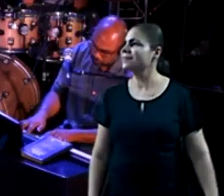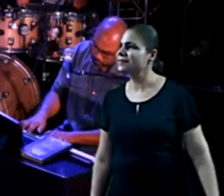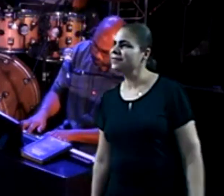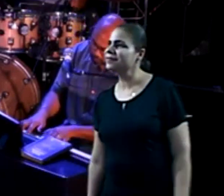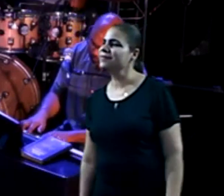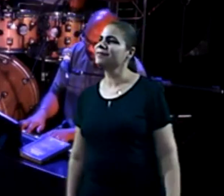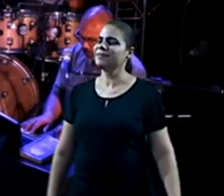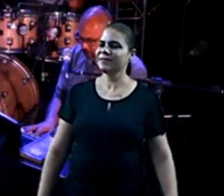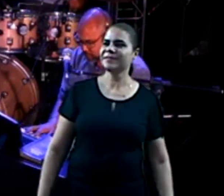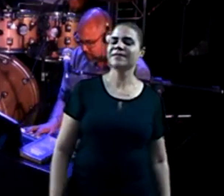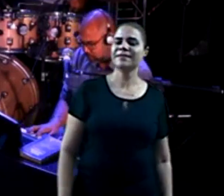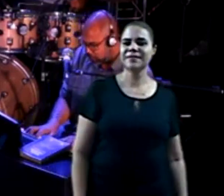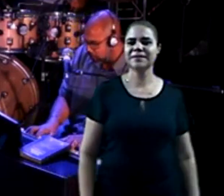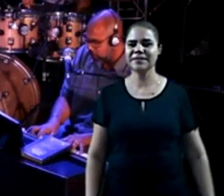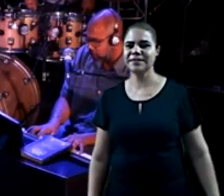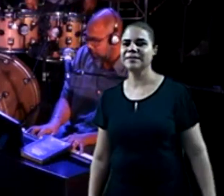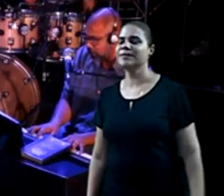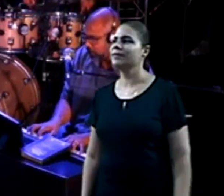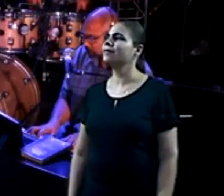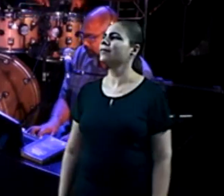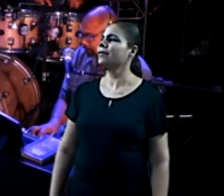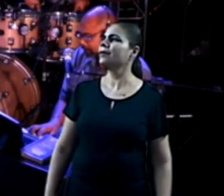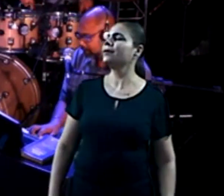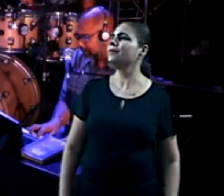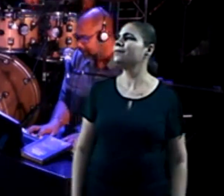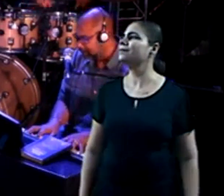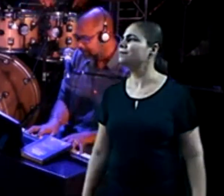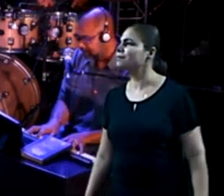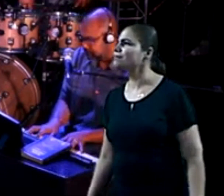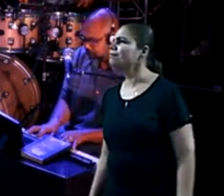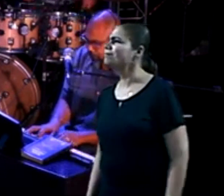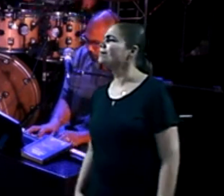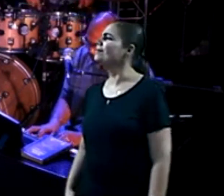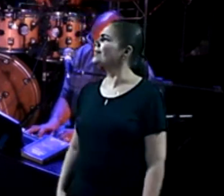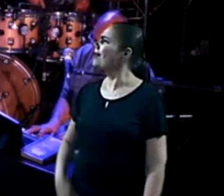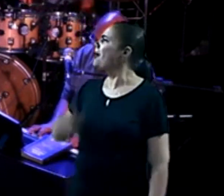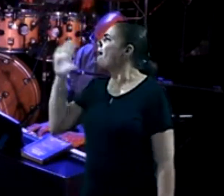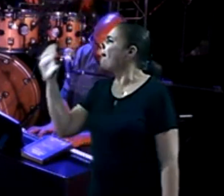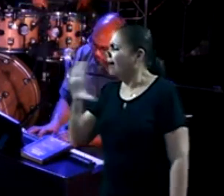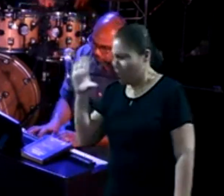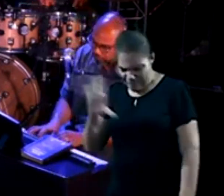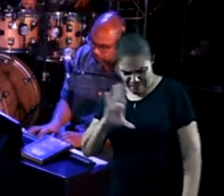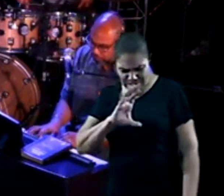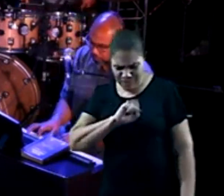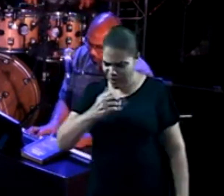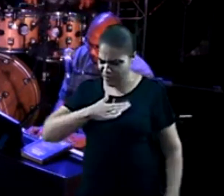oh. Quem nesse mundo amor tão grande pode